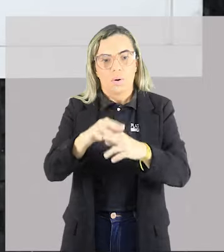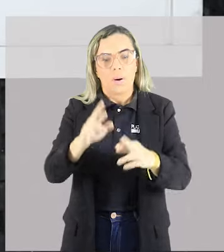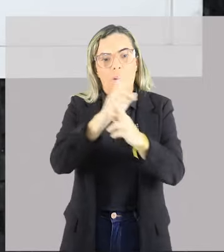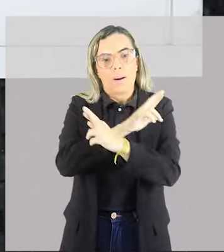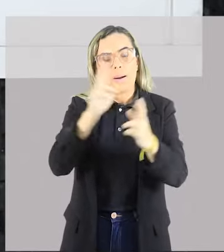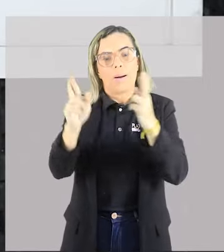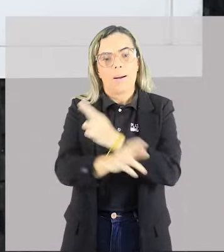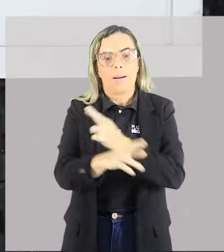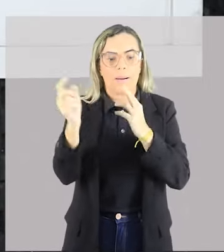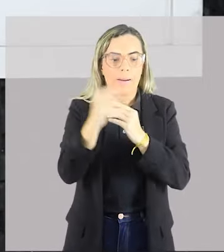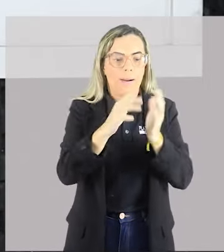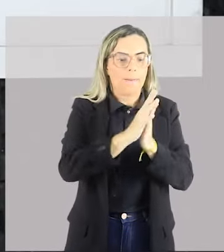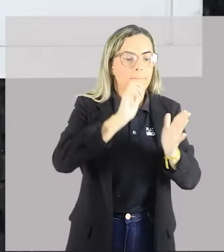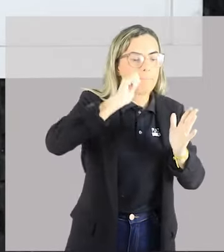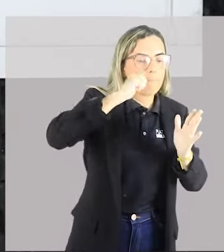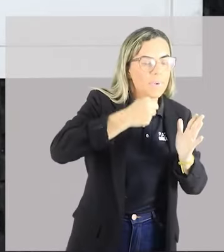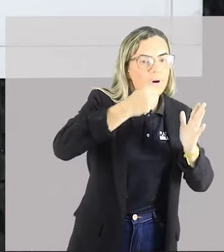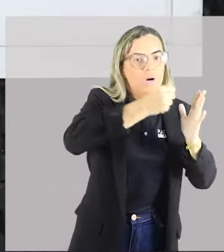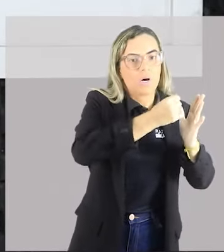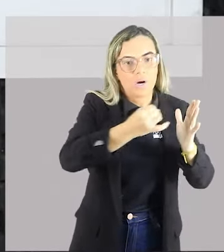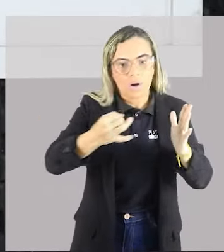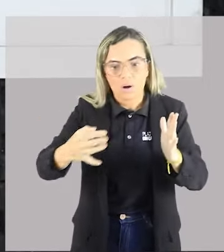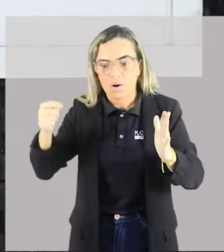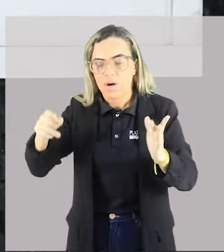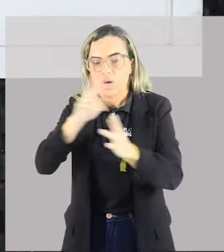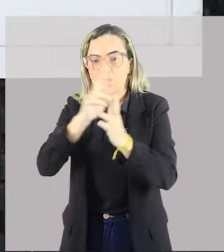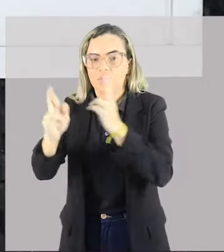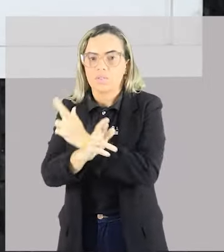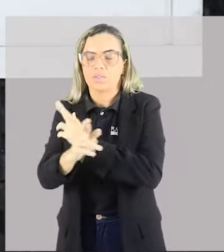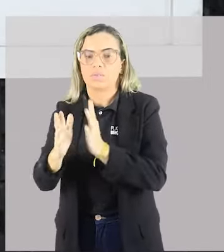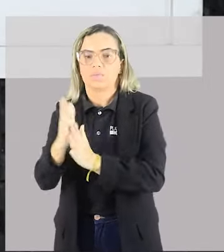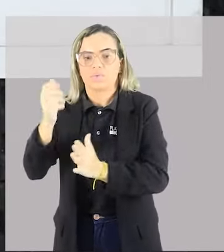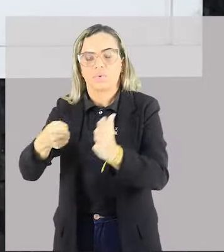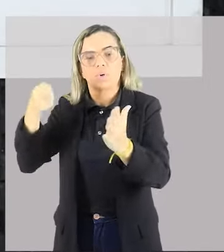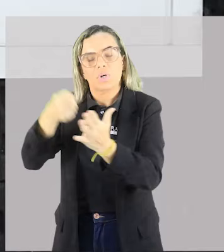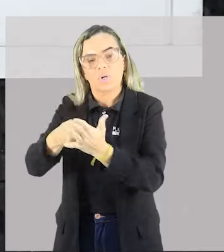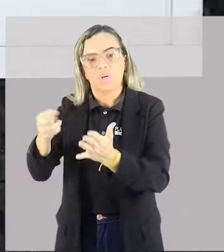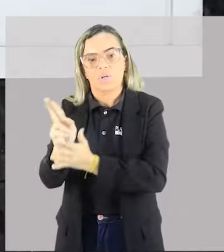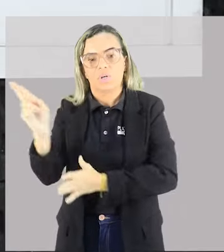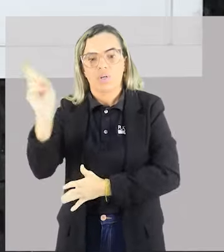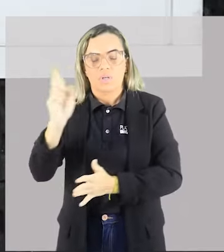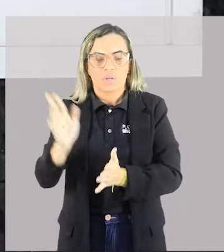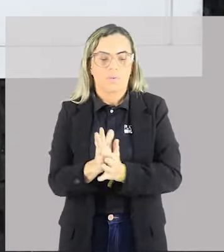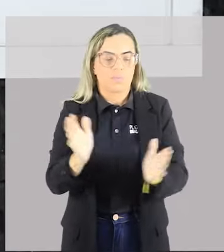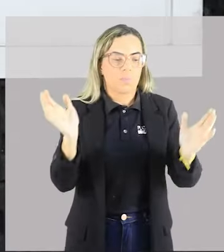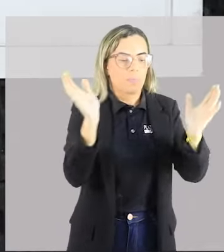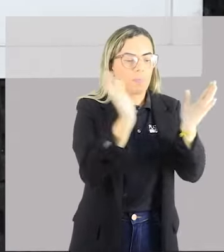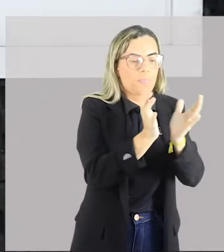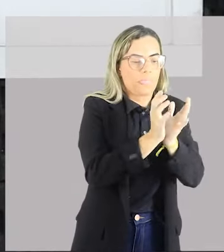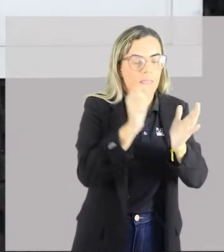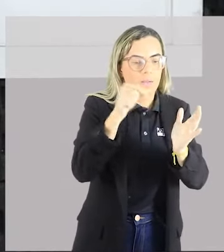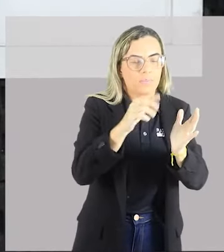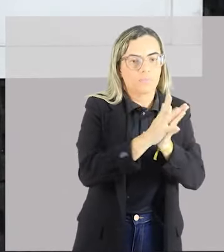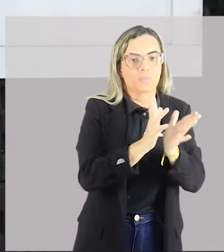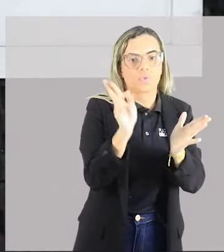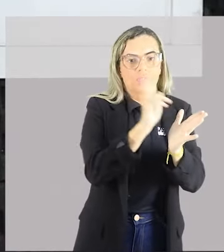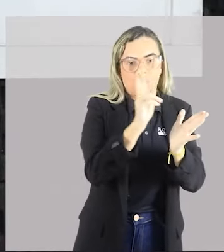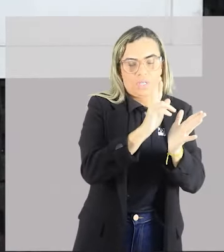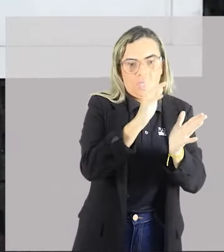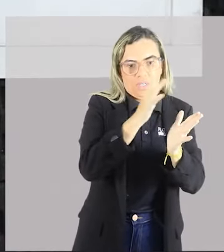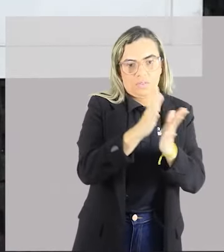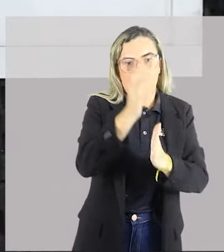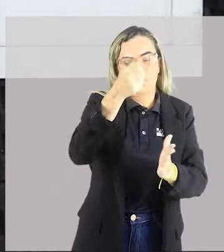do conjunto ela é essa você vai ter um conjunto que é o conjunto da dos valores e o conjunto da quantidade